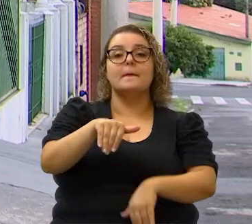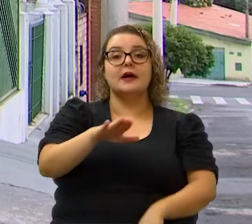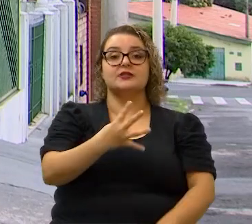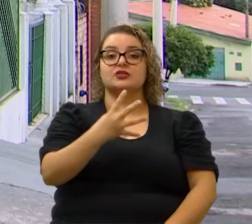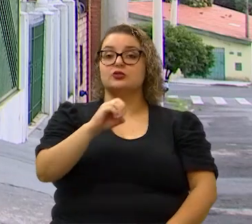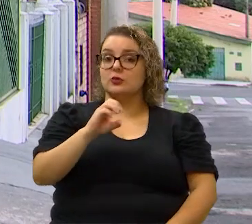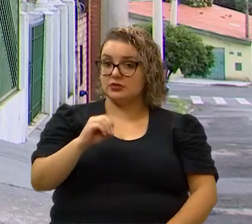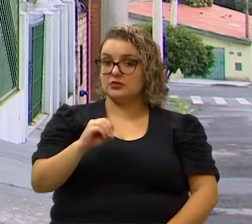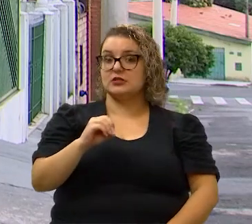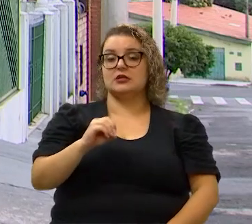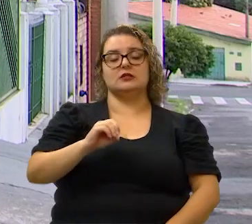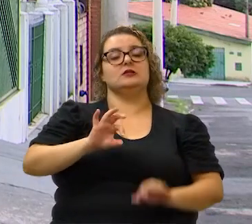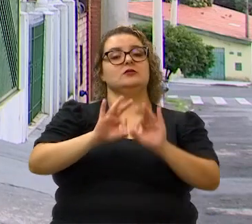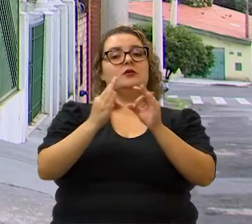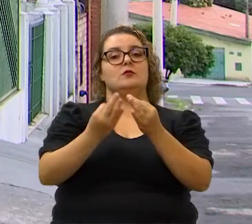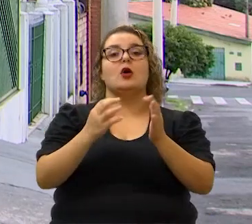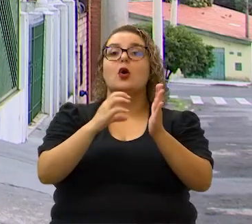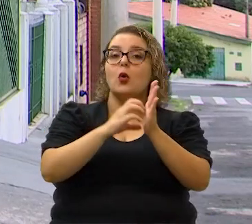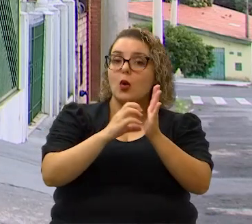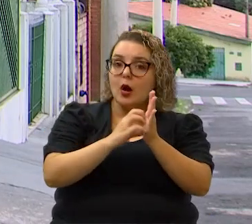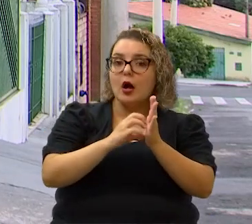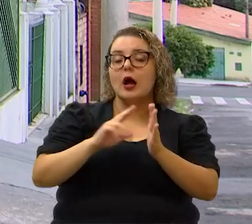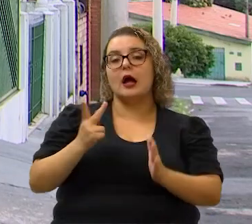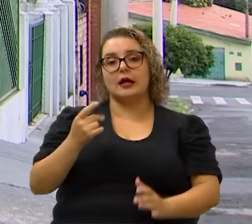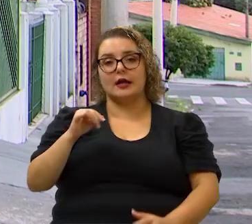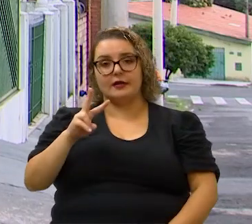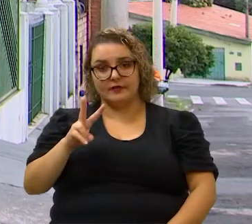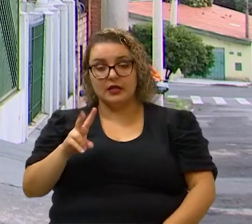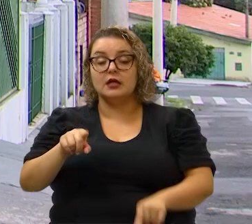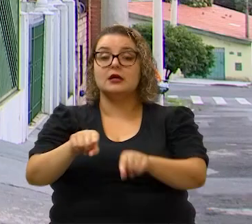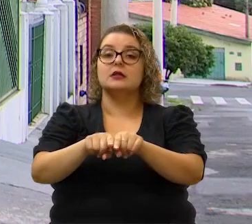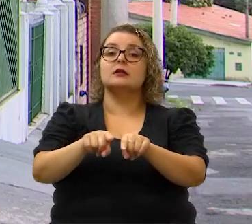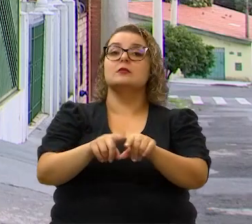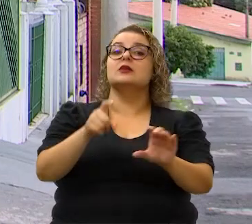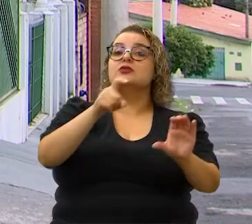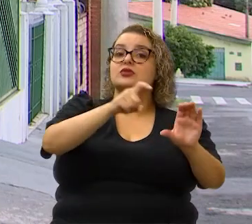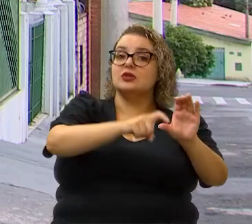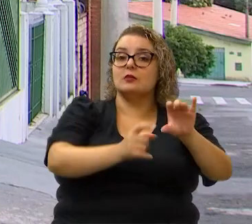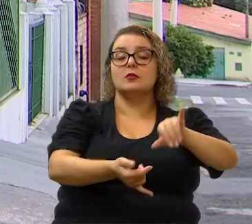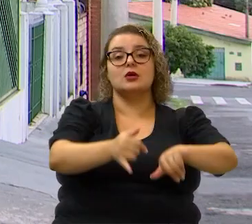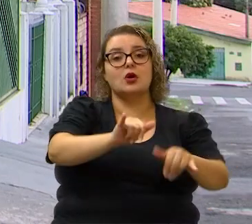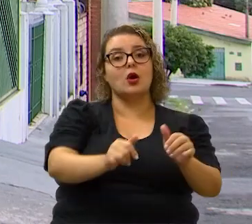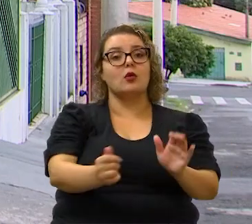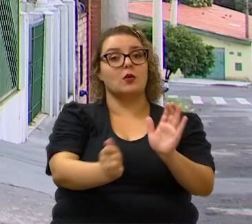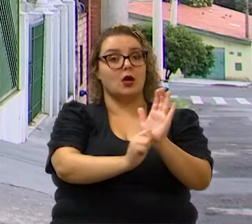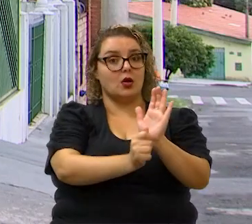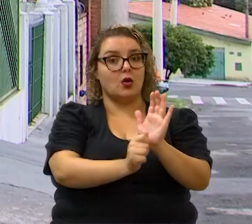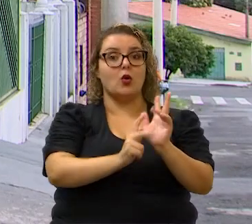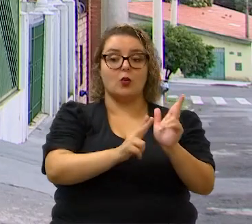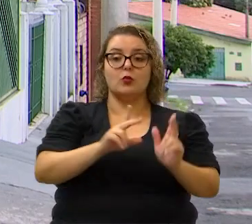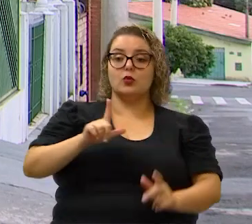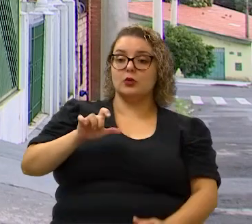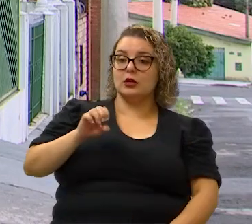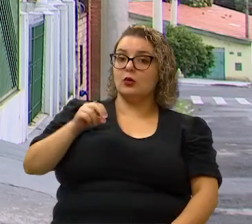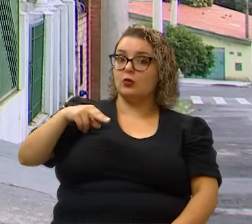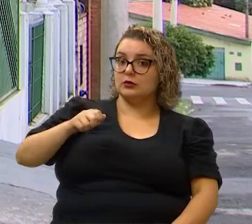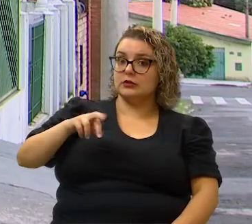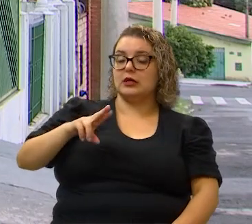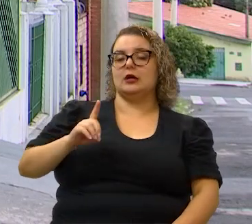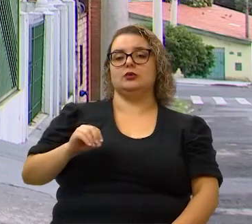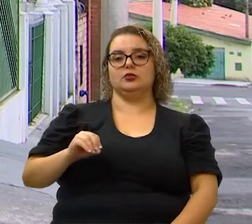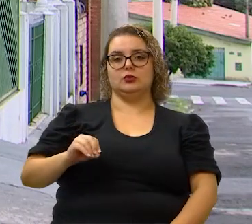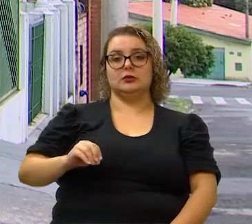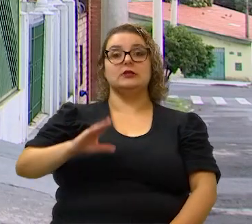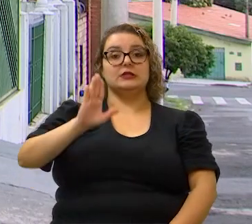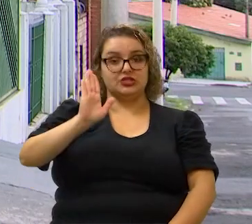400 famílias com HIV e aides e também de dependentes químicos como no caso do Leonardo